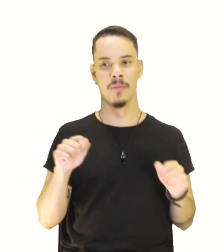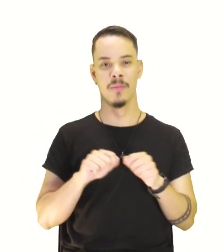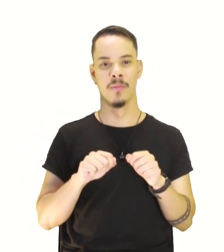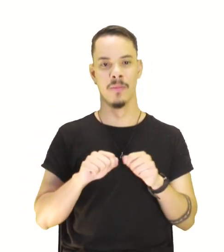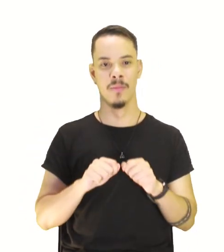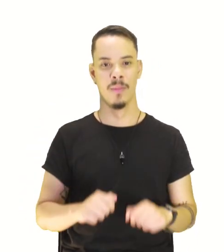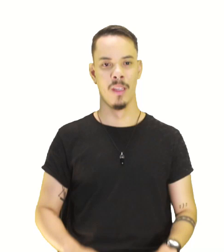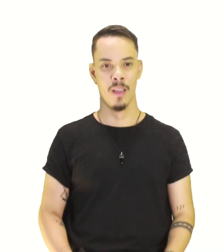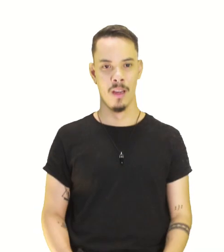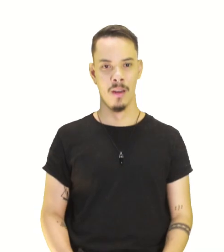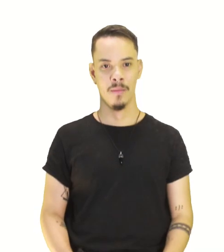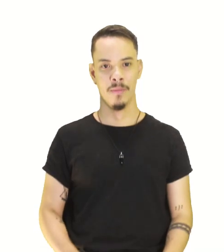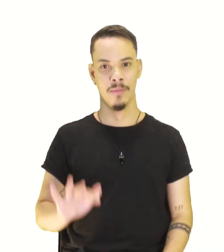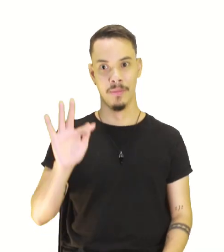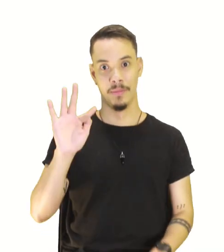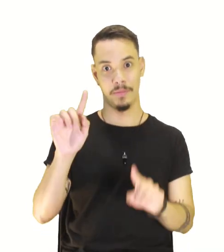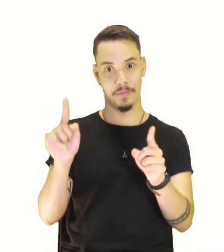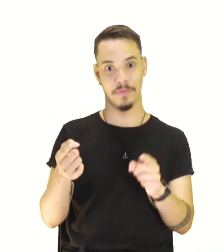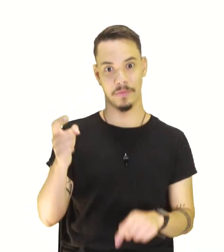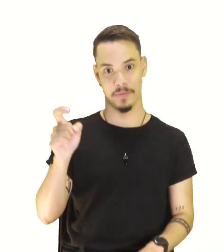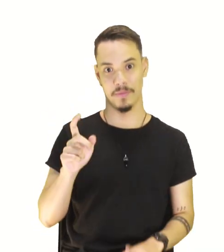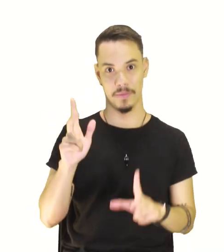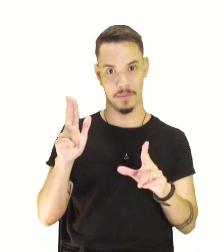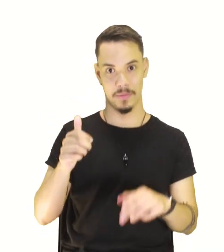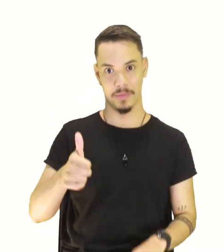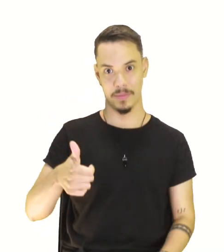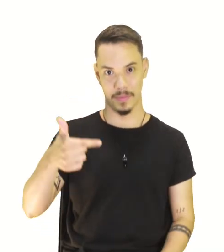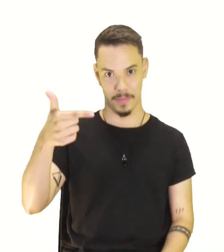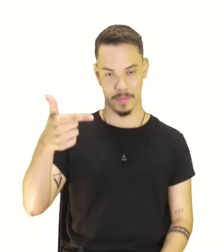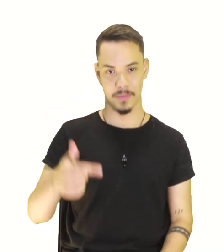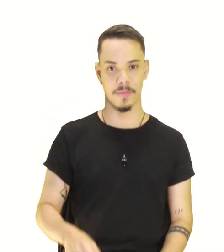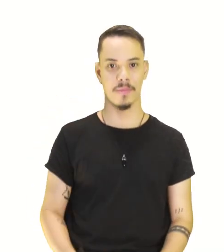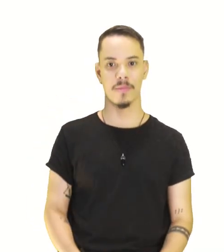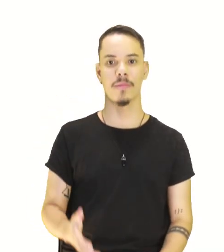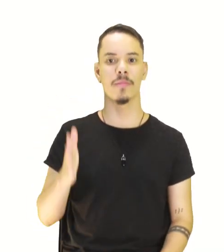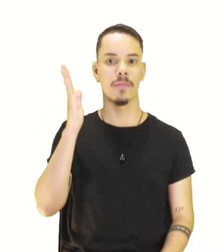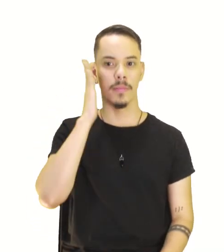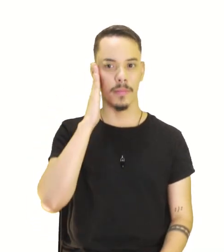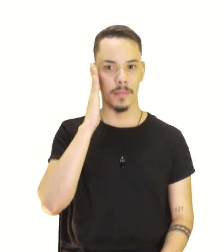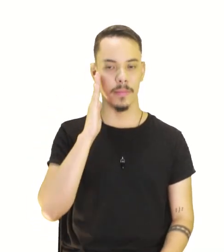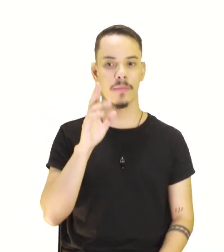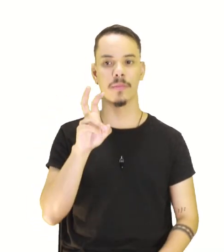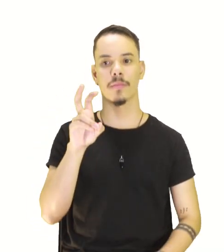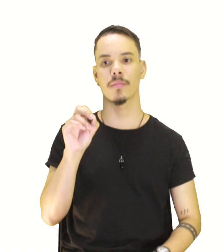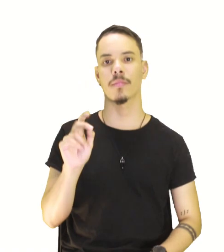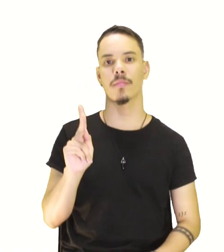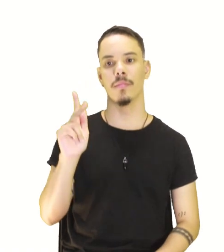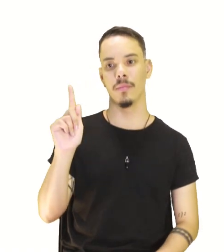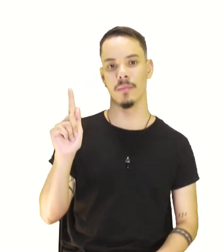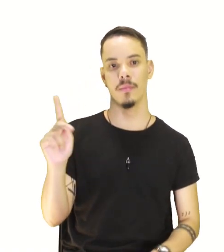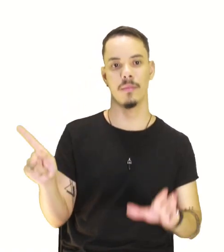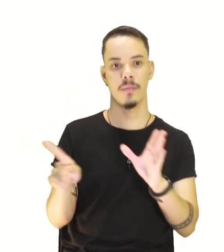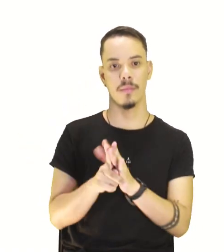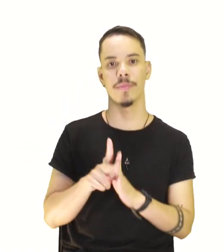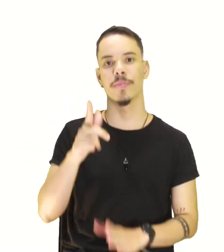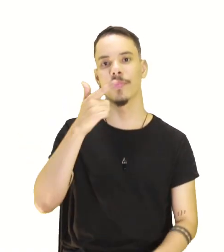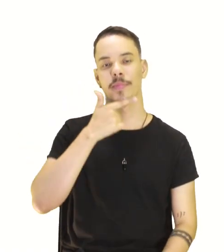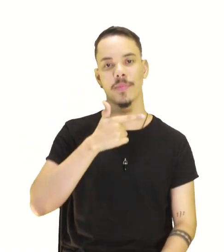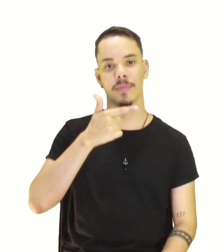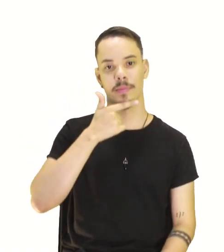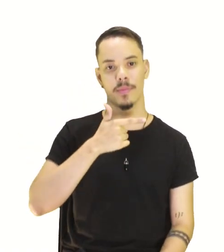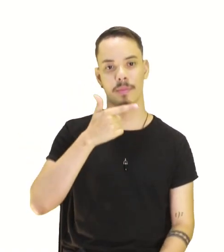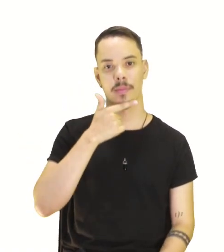ver? Sendo f de x igual a 12x, quero produzir 50 quilos de queijo